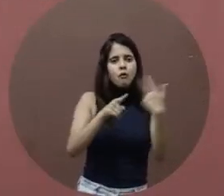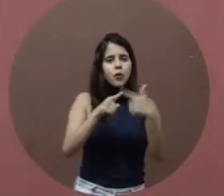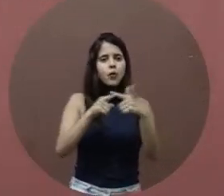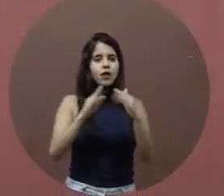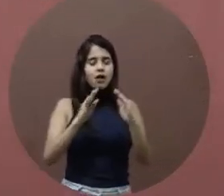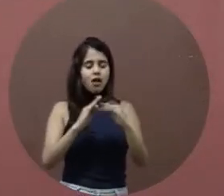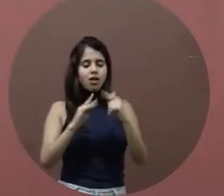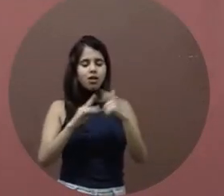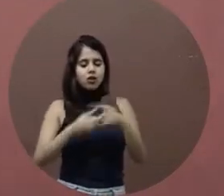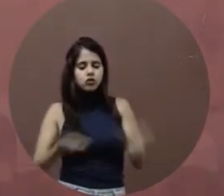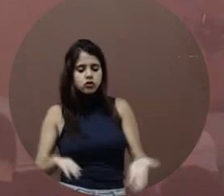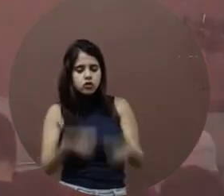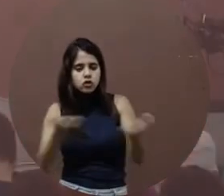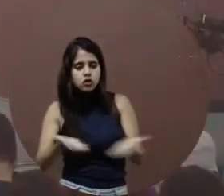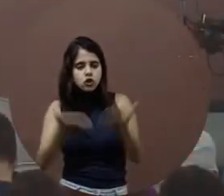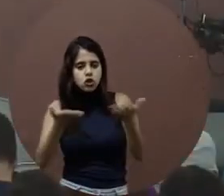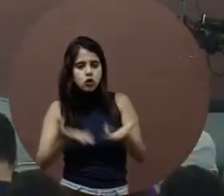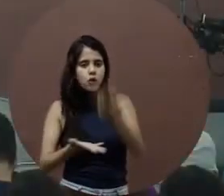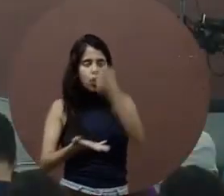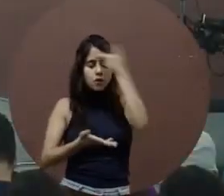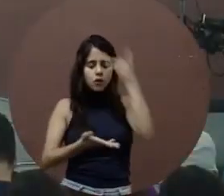rebanho.